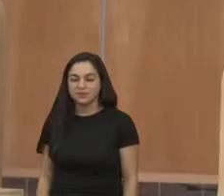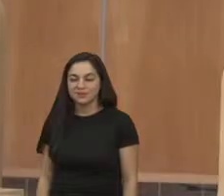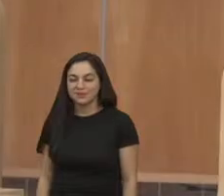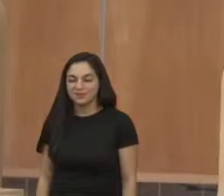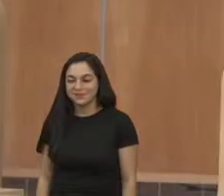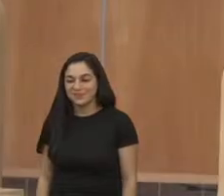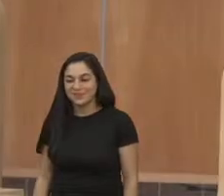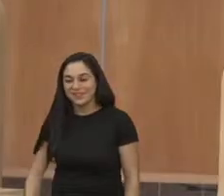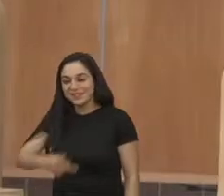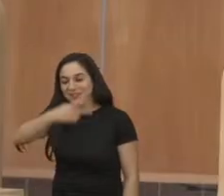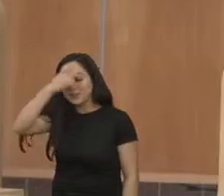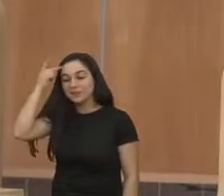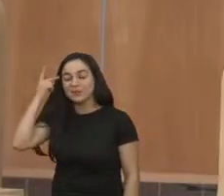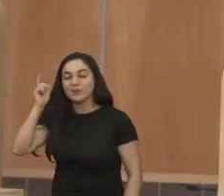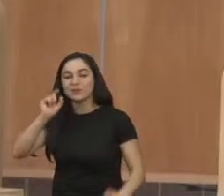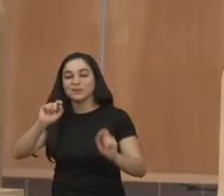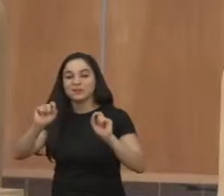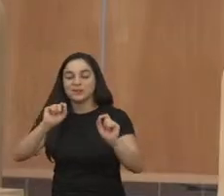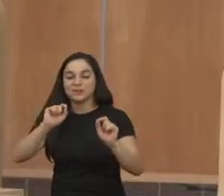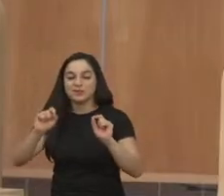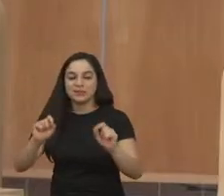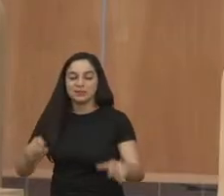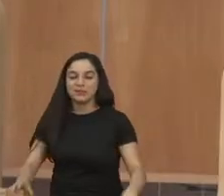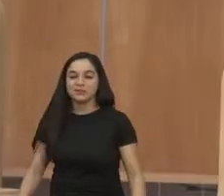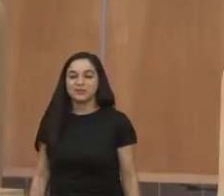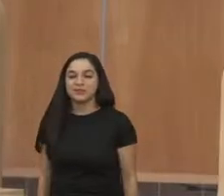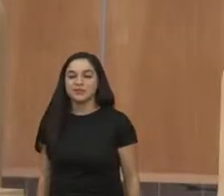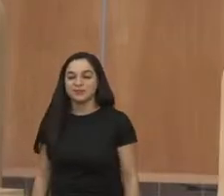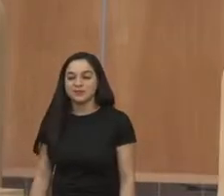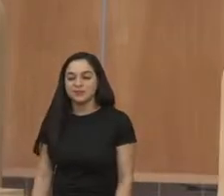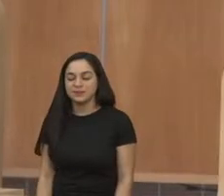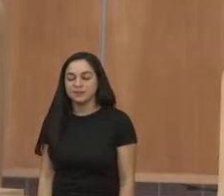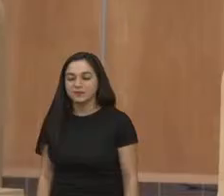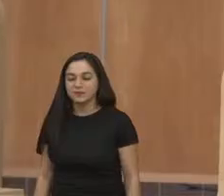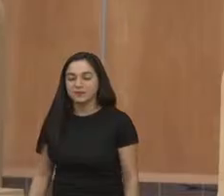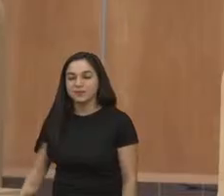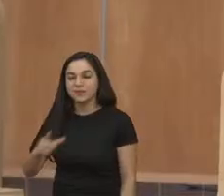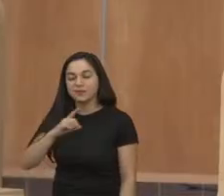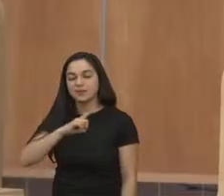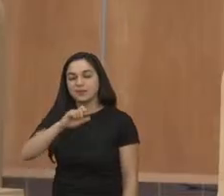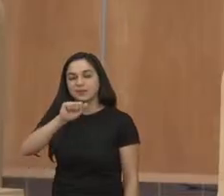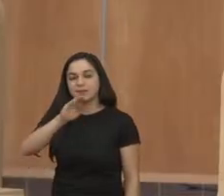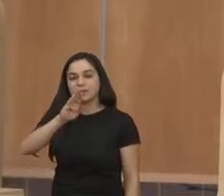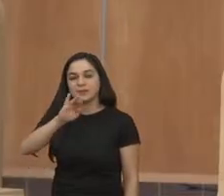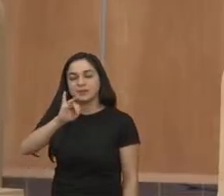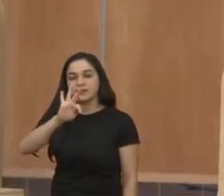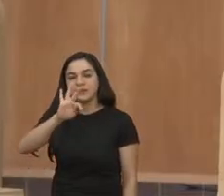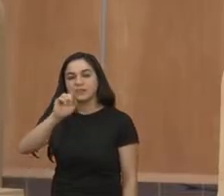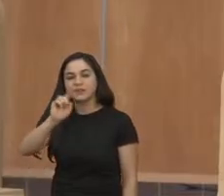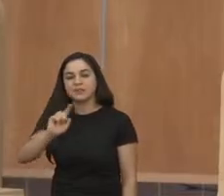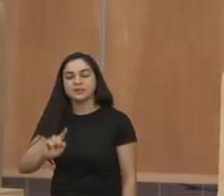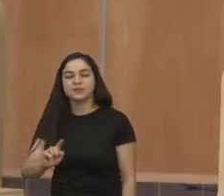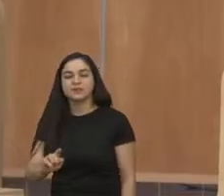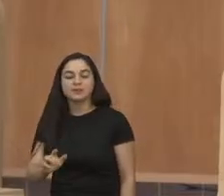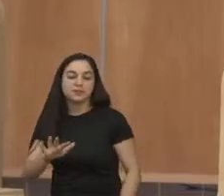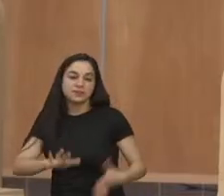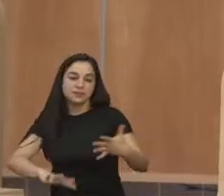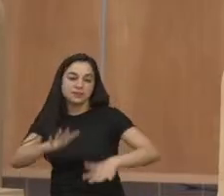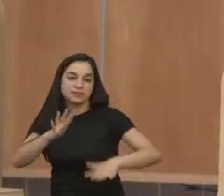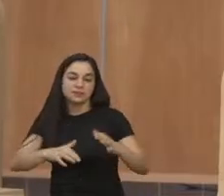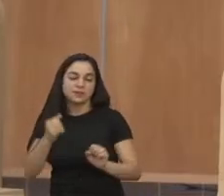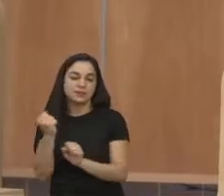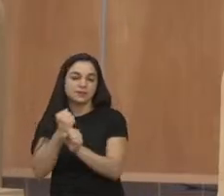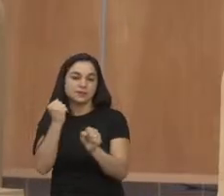porque as pessoas realmente, em relação ao habite-se, depende da construção. Então, quanto mais possibilidade você tiver de